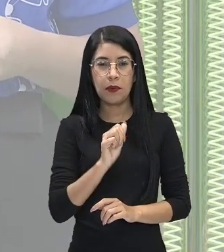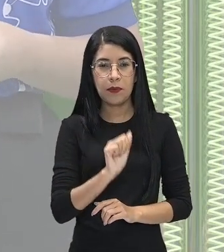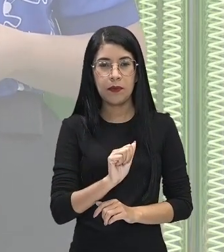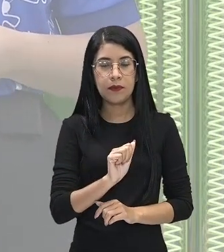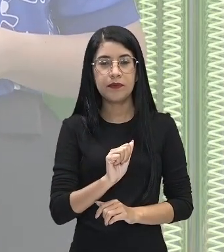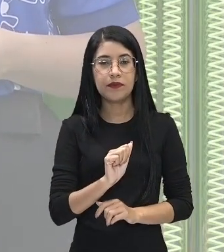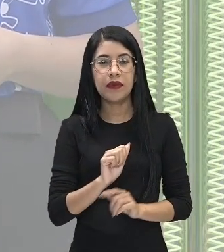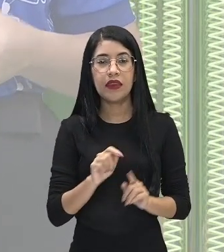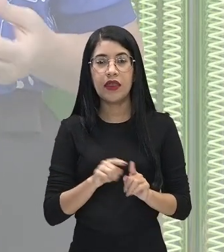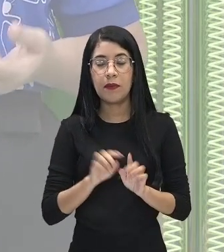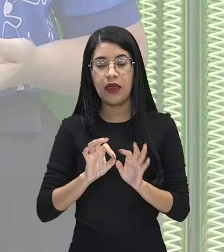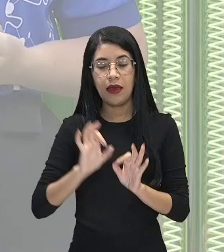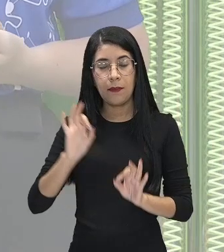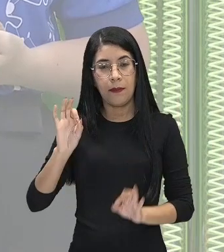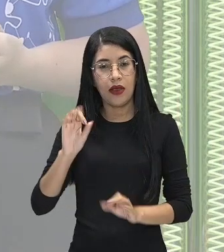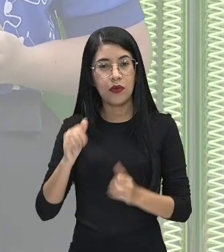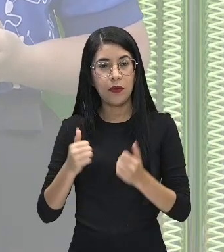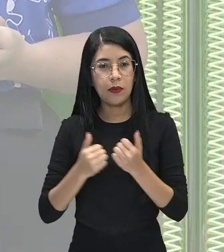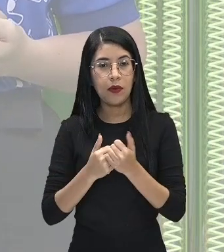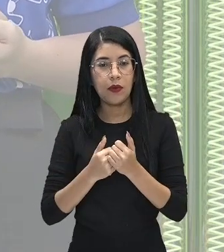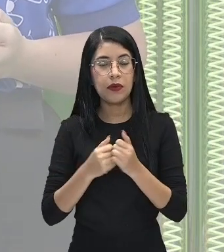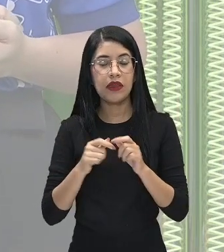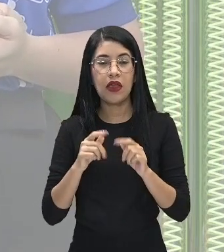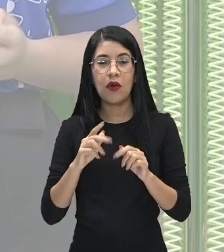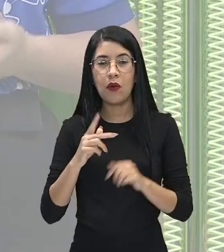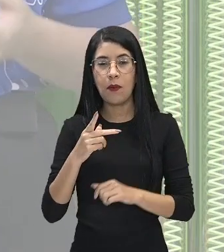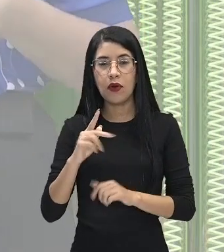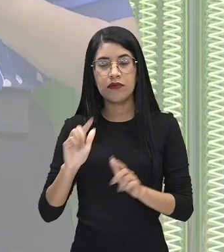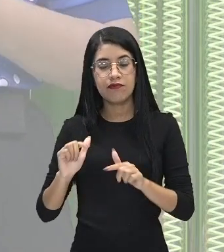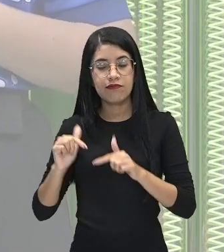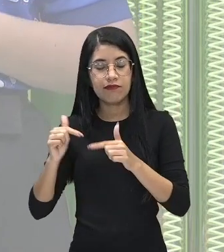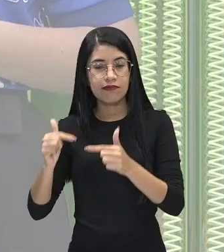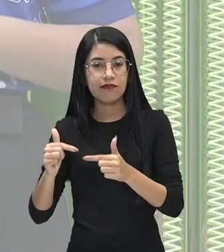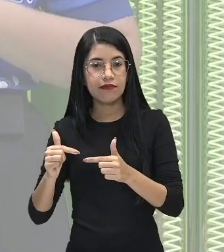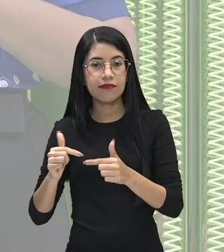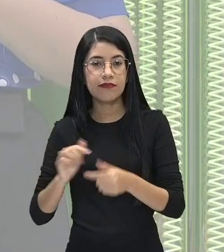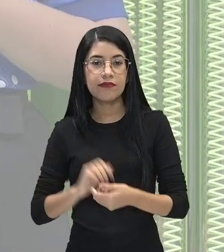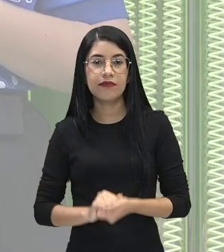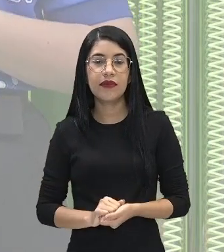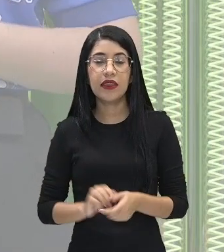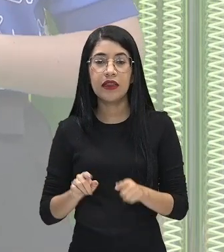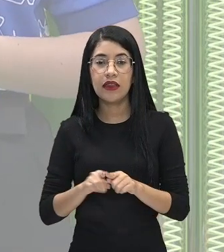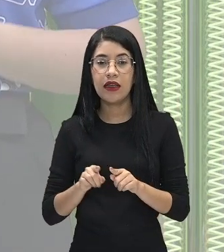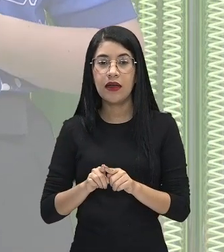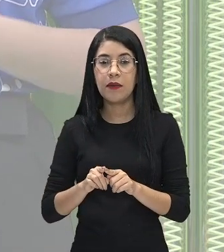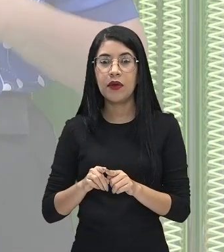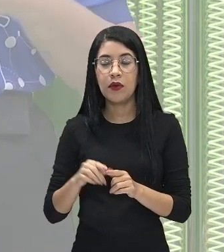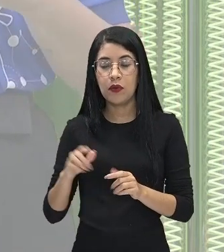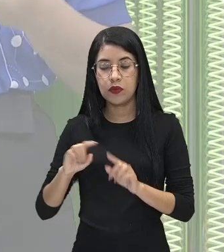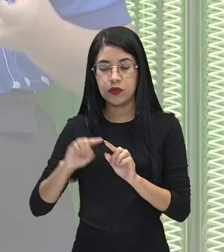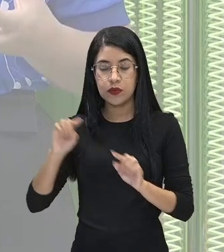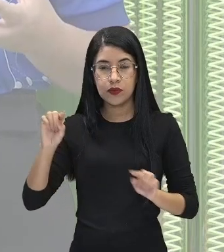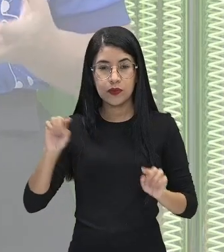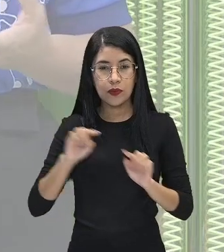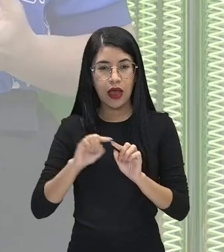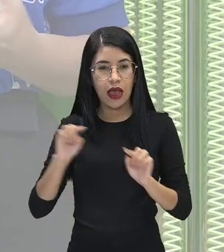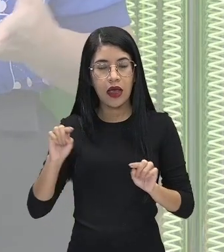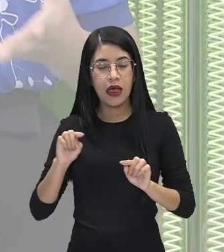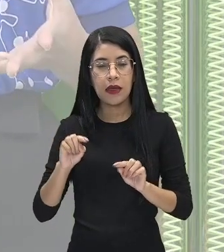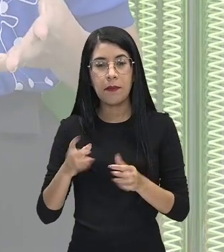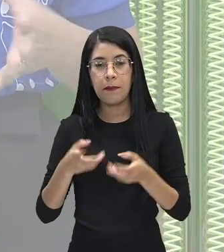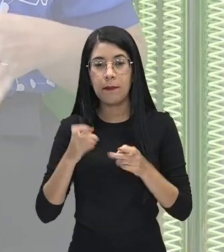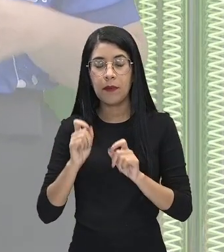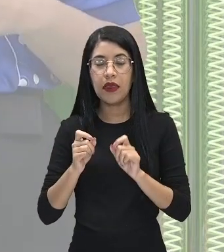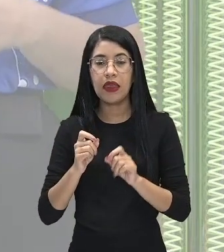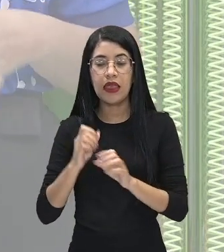maior, né, que a distância entre o ponto de ação da força potente e o ponto de apoio, né? Então a gente vê aí que a